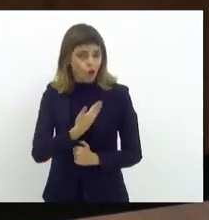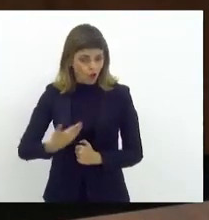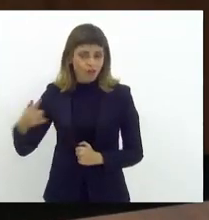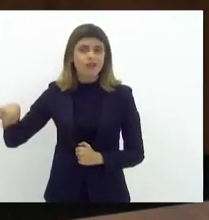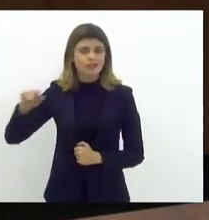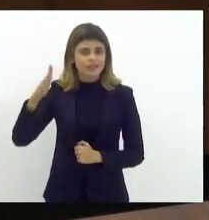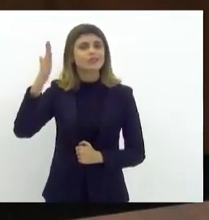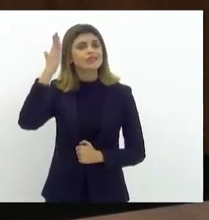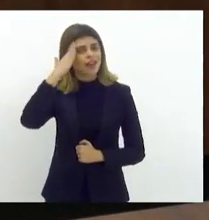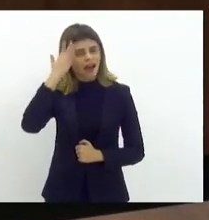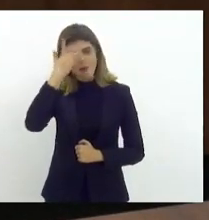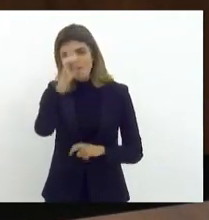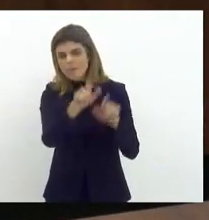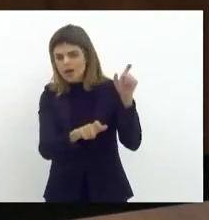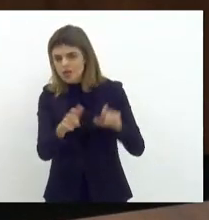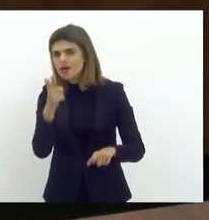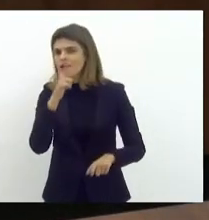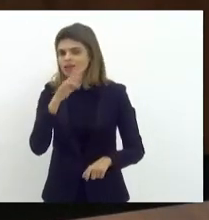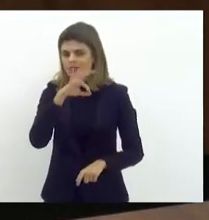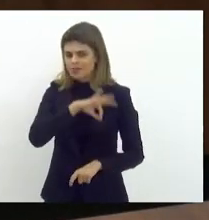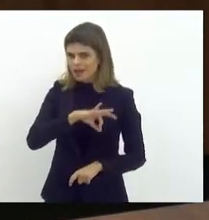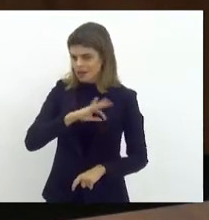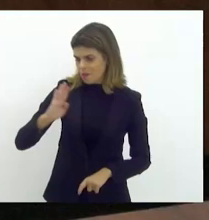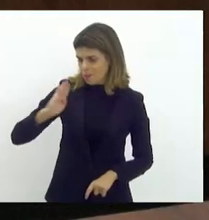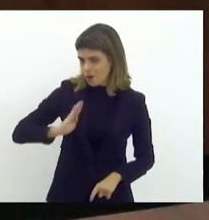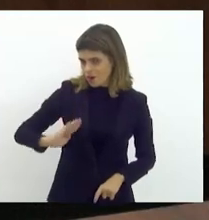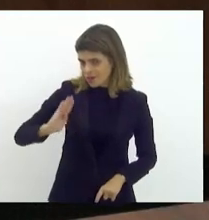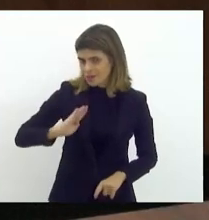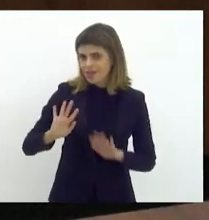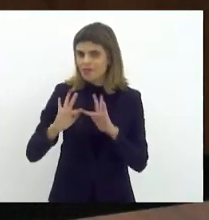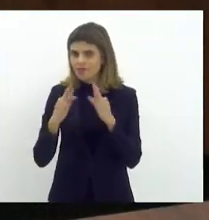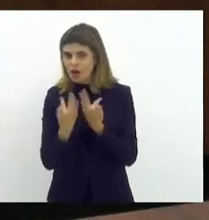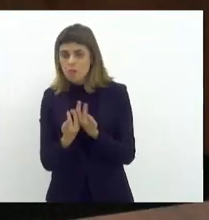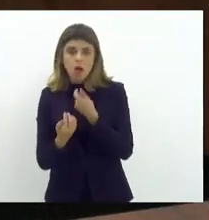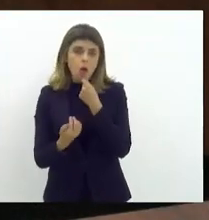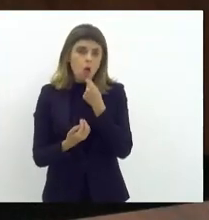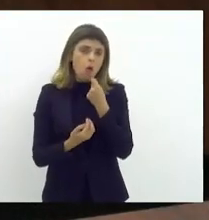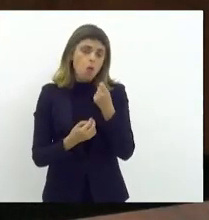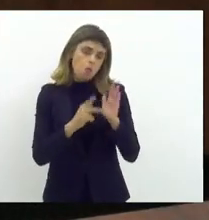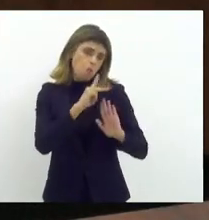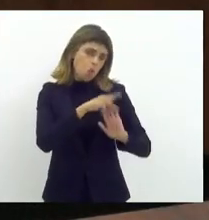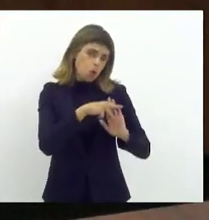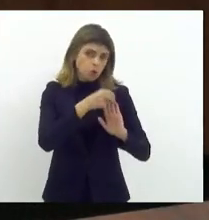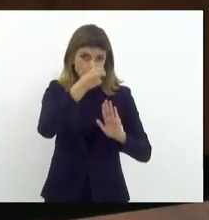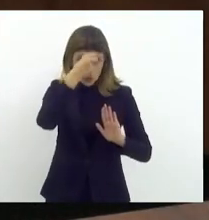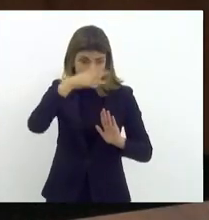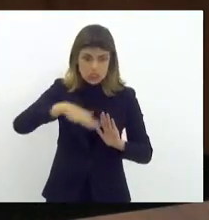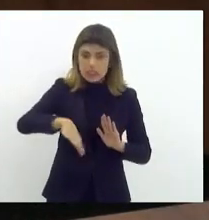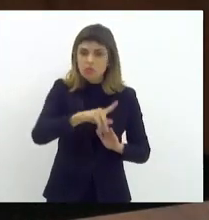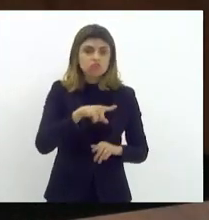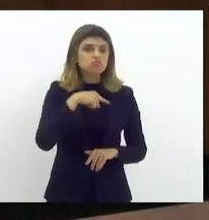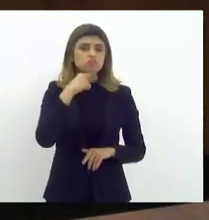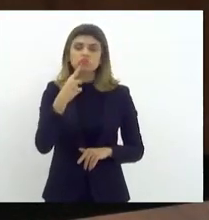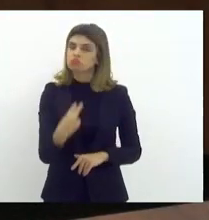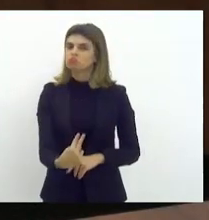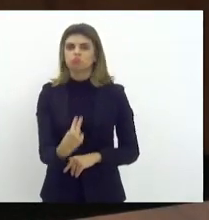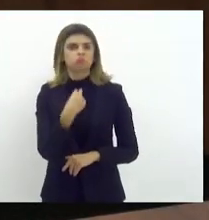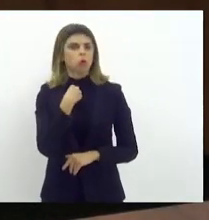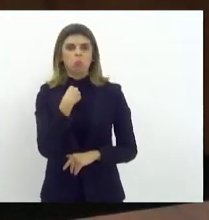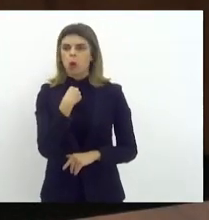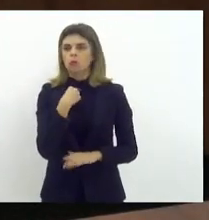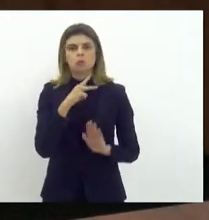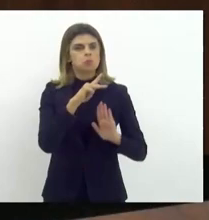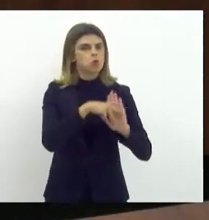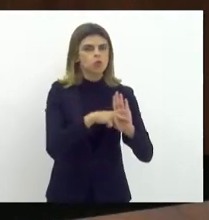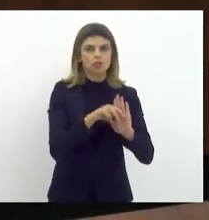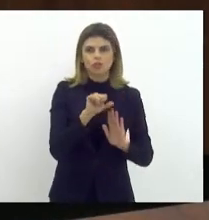que quem tá recebendo o bolsa família ou algum programa de transferência de renda municipal não pode receber o super